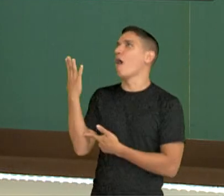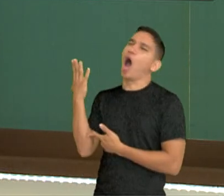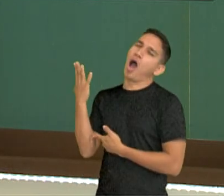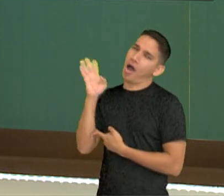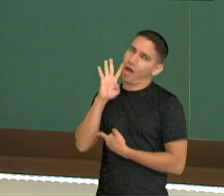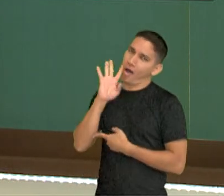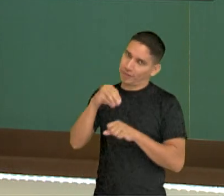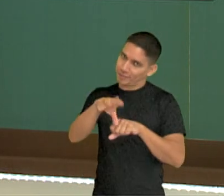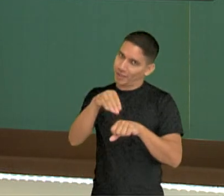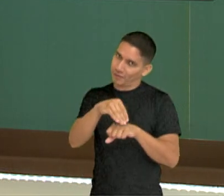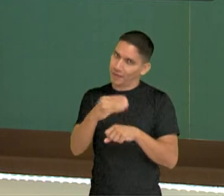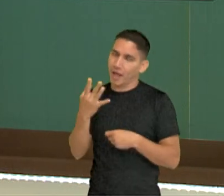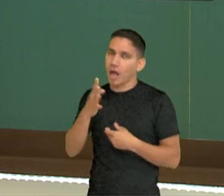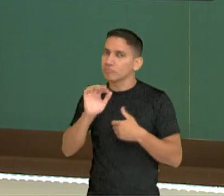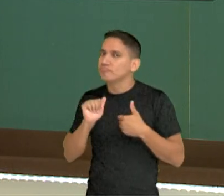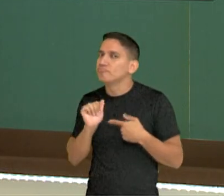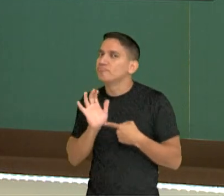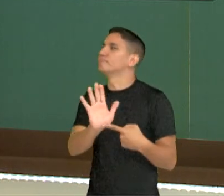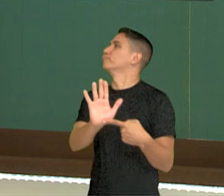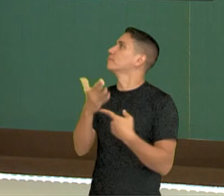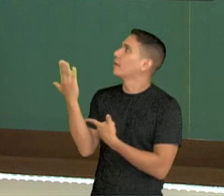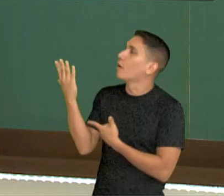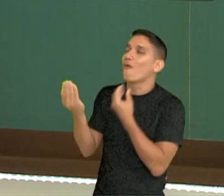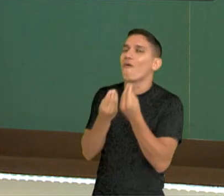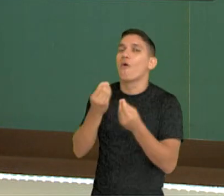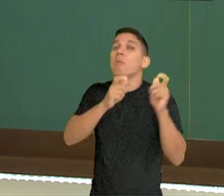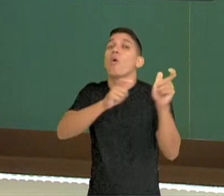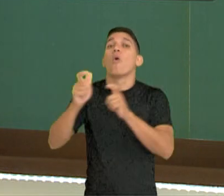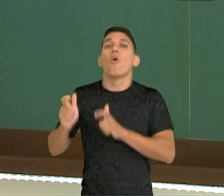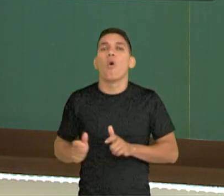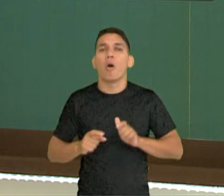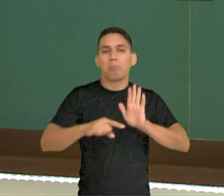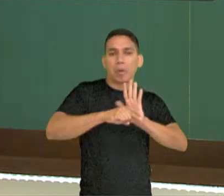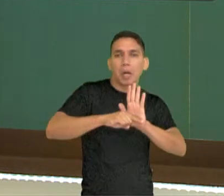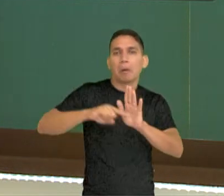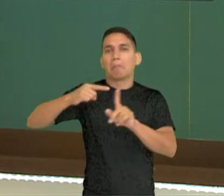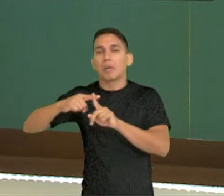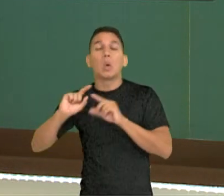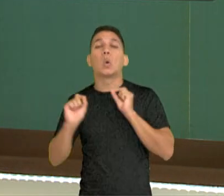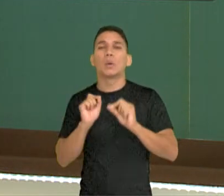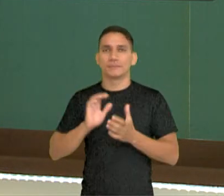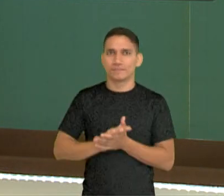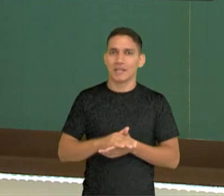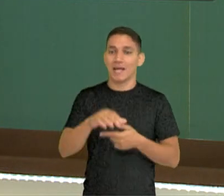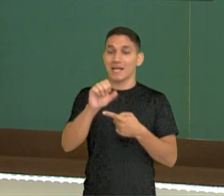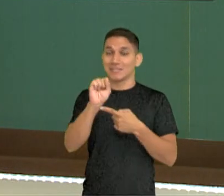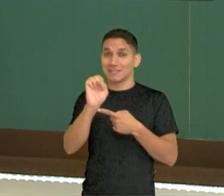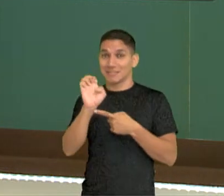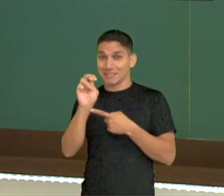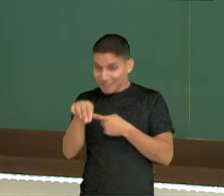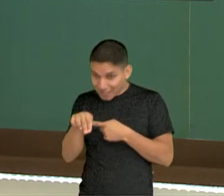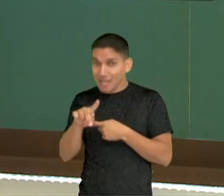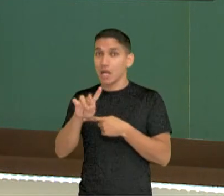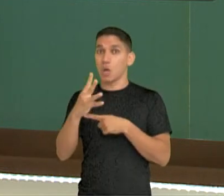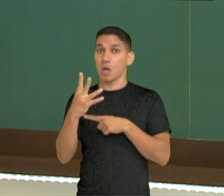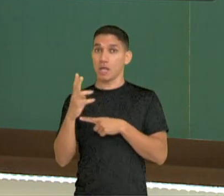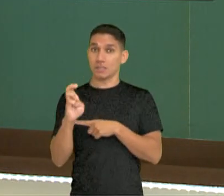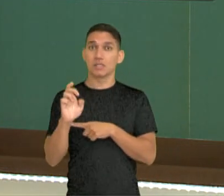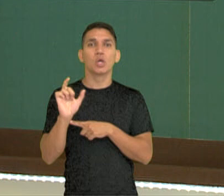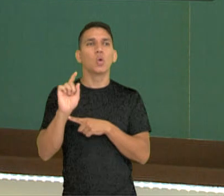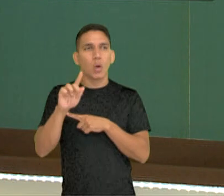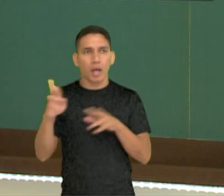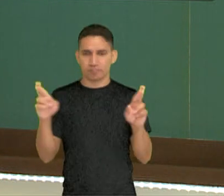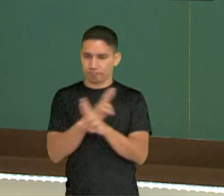vocês a tabelinha, ou os senos, né? A indicação dos sinais. Seno de 45, que é o seu correspondente no